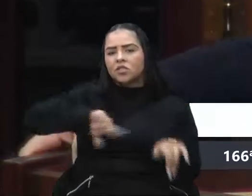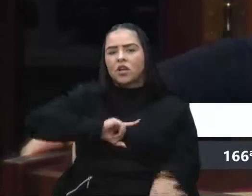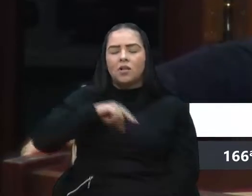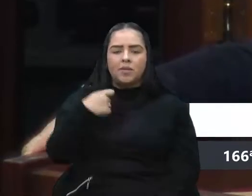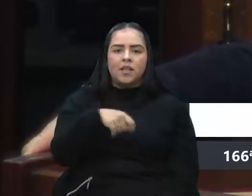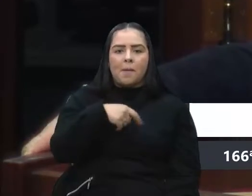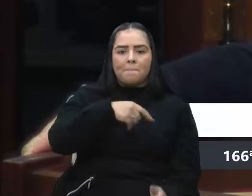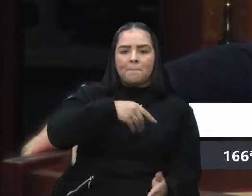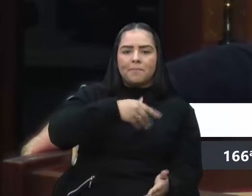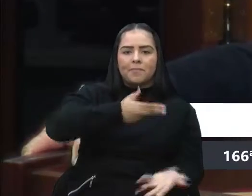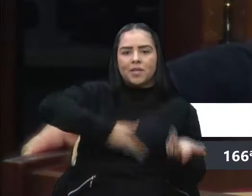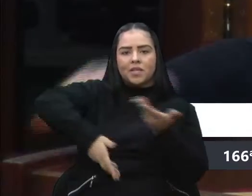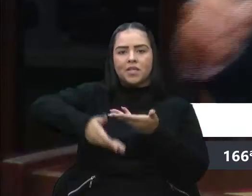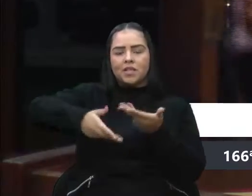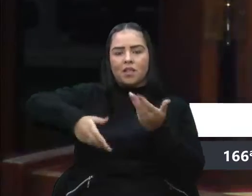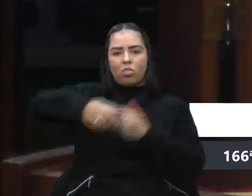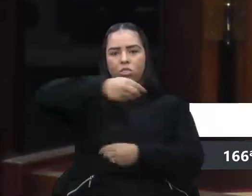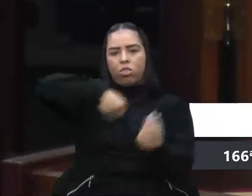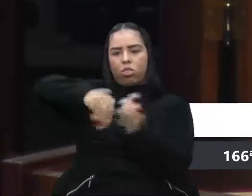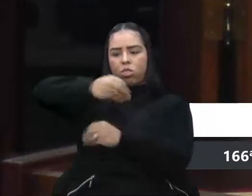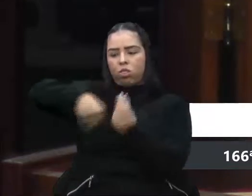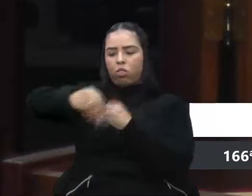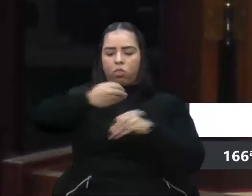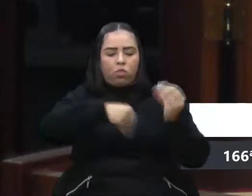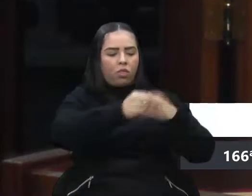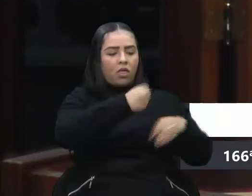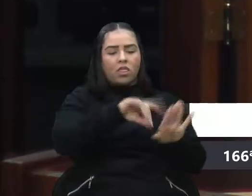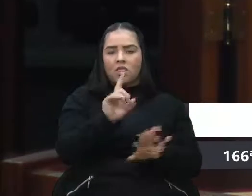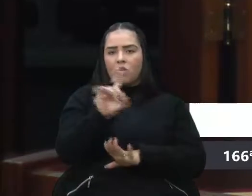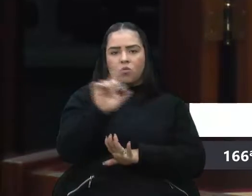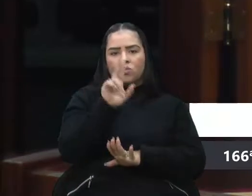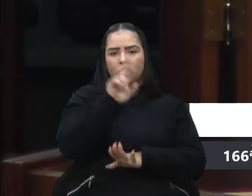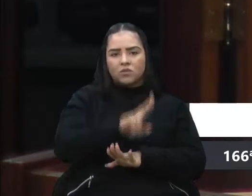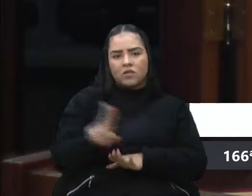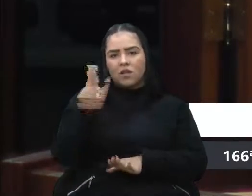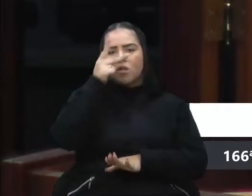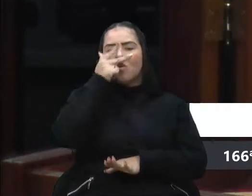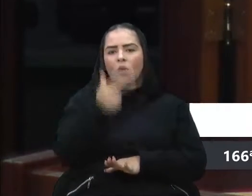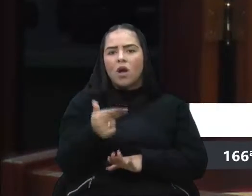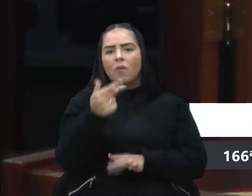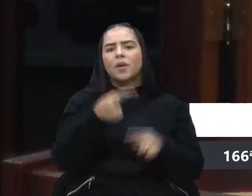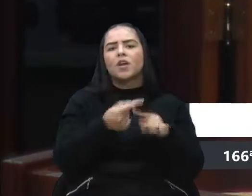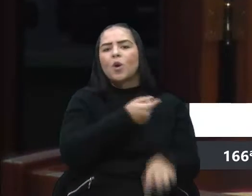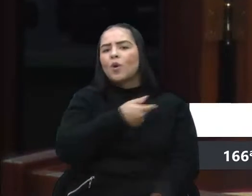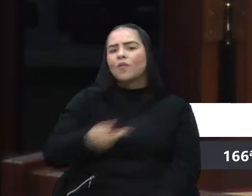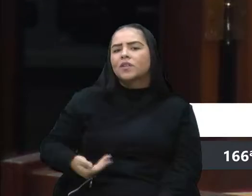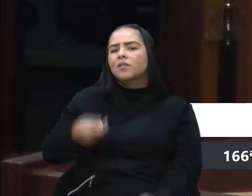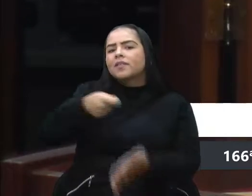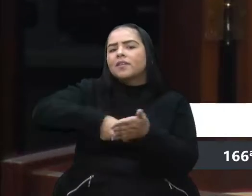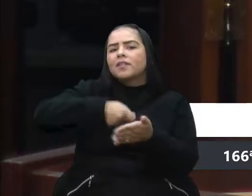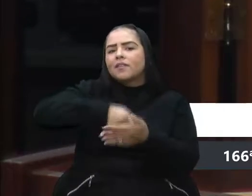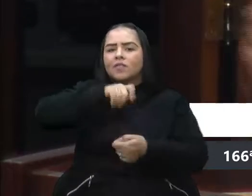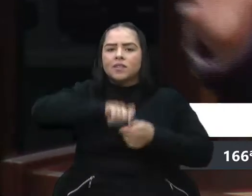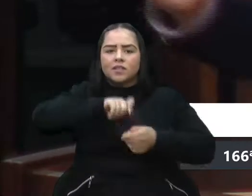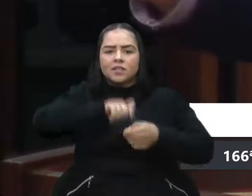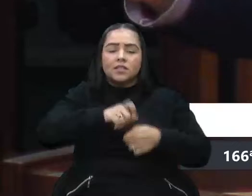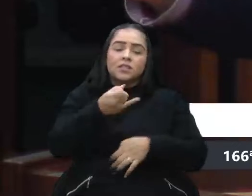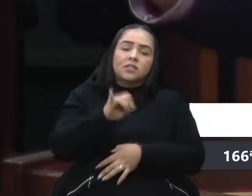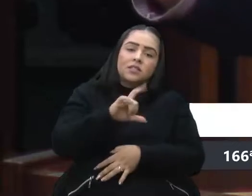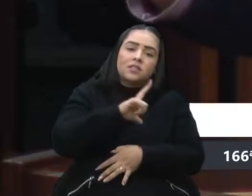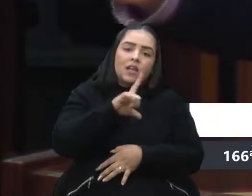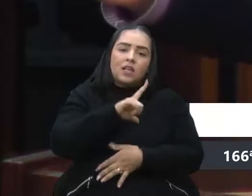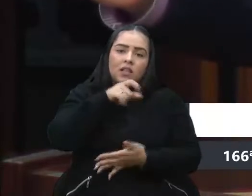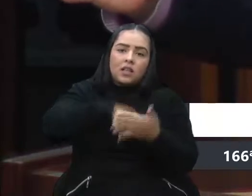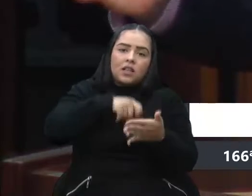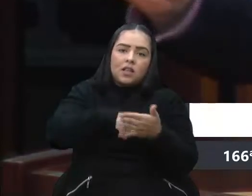uma misturança. Declaração de líder do Patriota. Não está sendo usado o mesmo critério. Quando o governo tenta fazer, você tenta